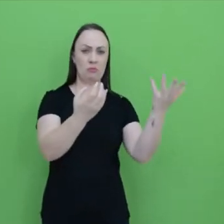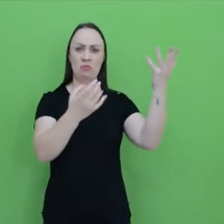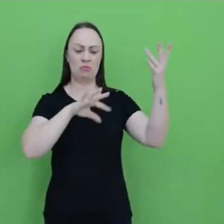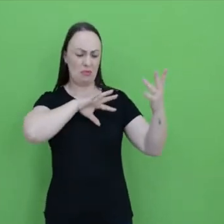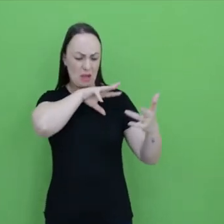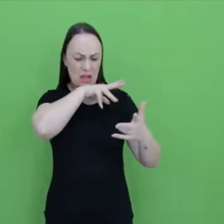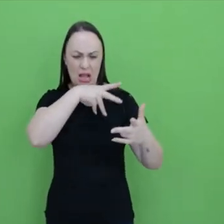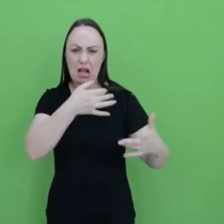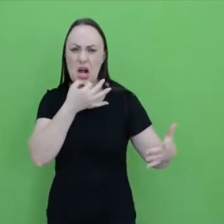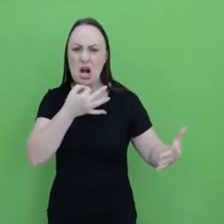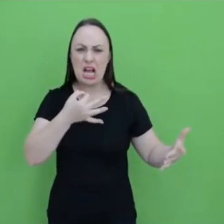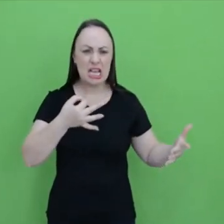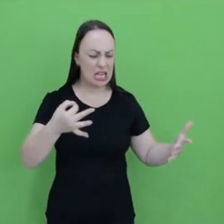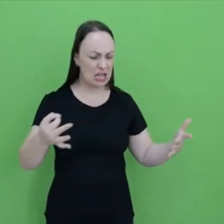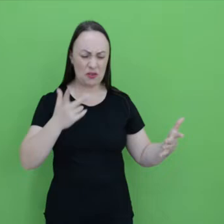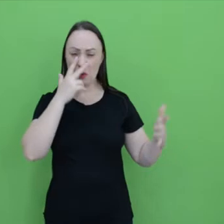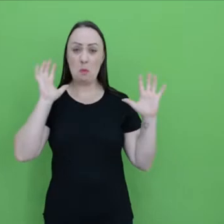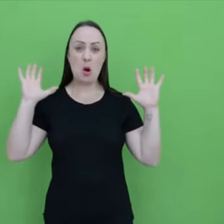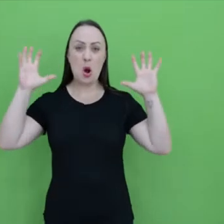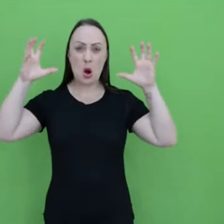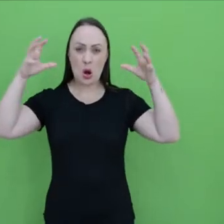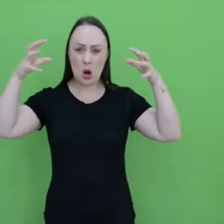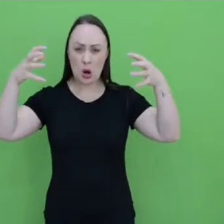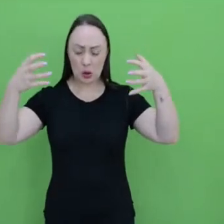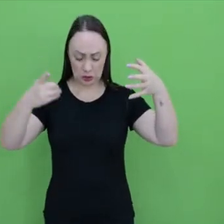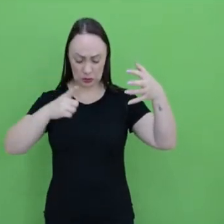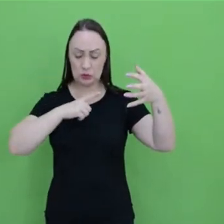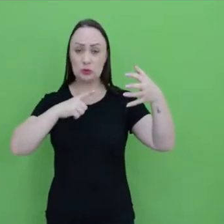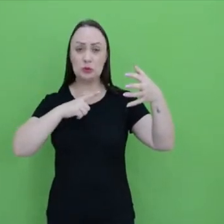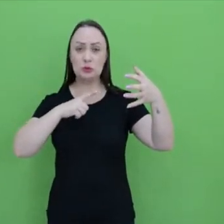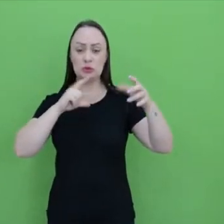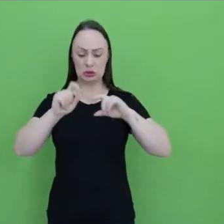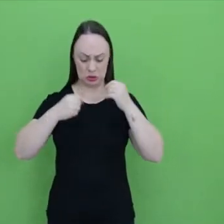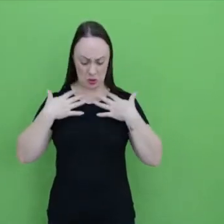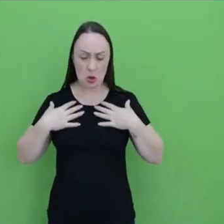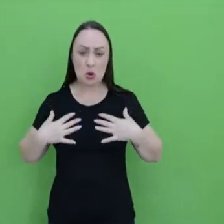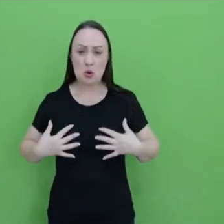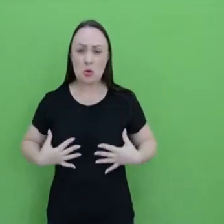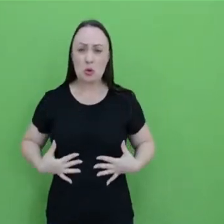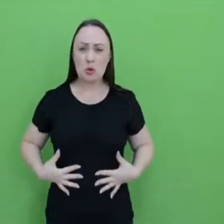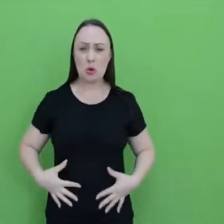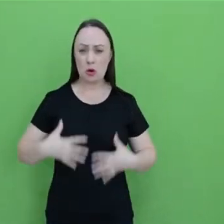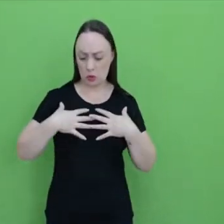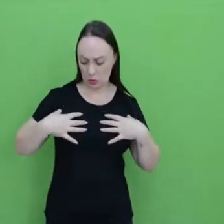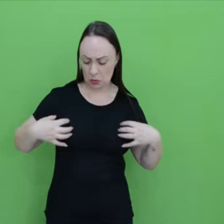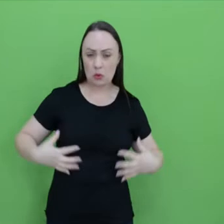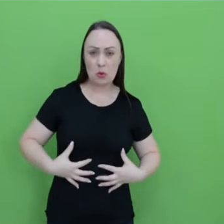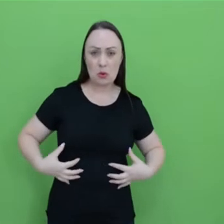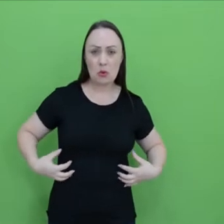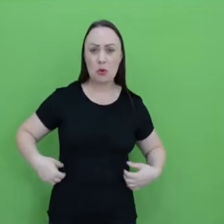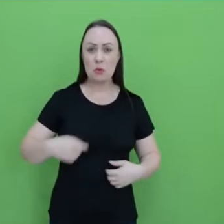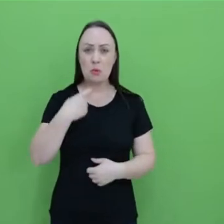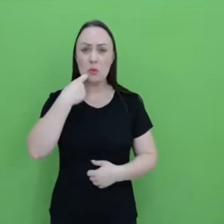criaturas horrorosas, pareciam monstros. Eles tinham o corpo coberto por escamas